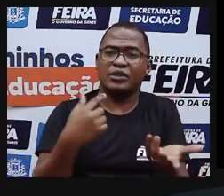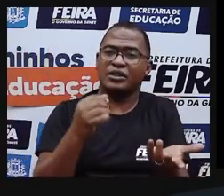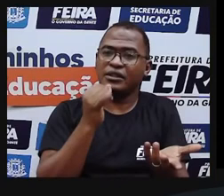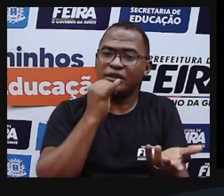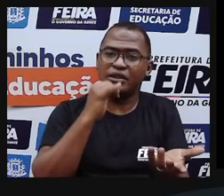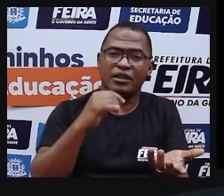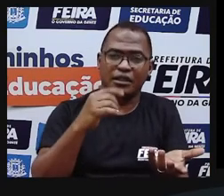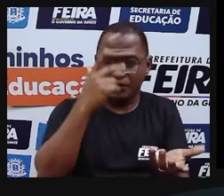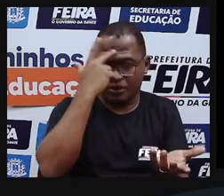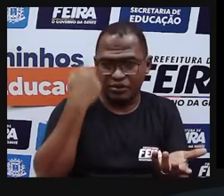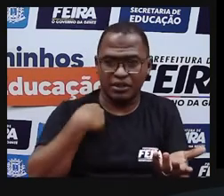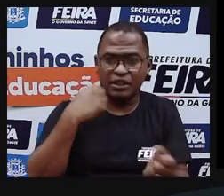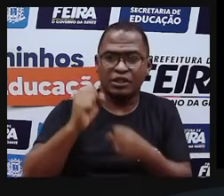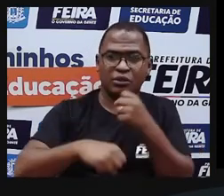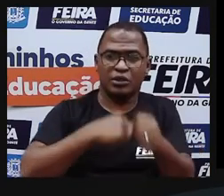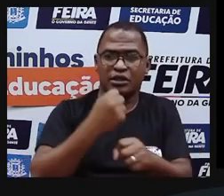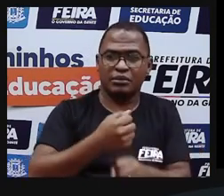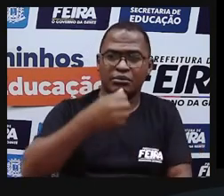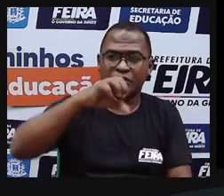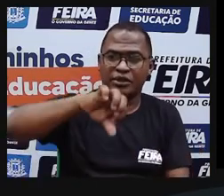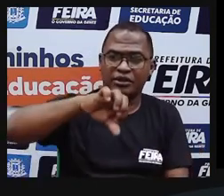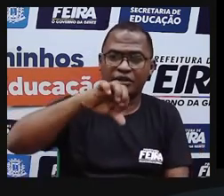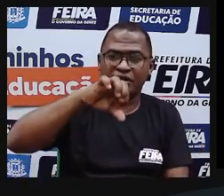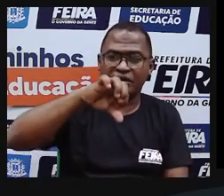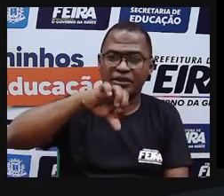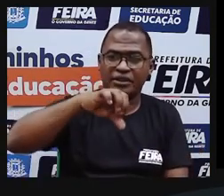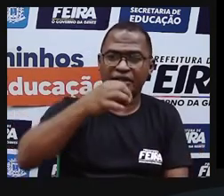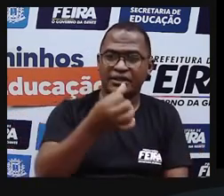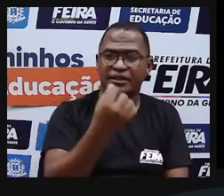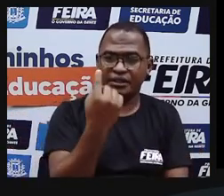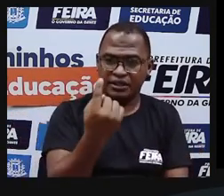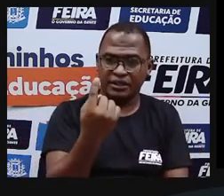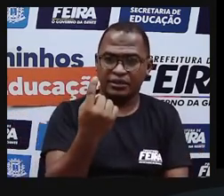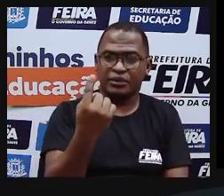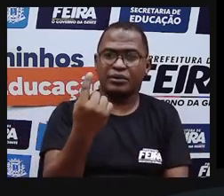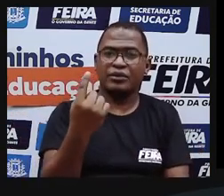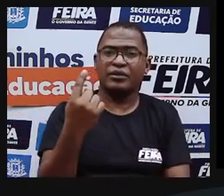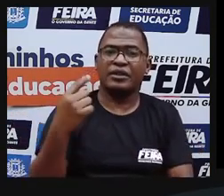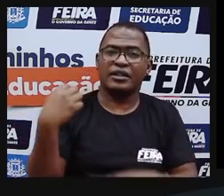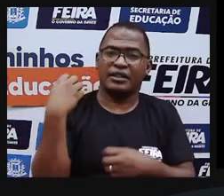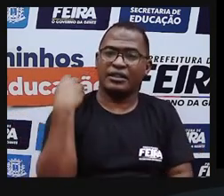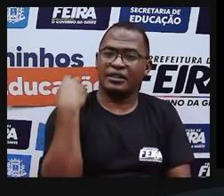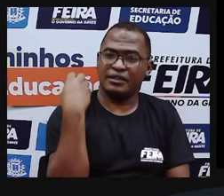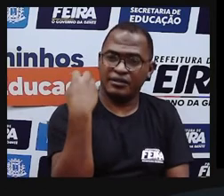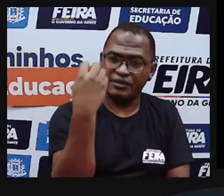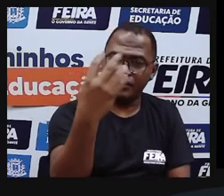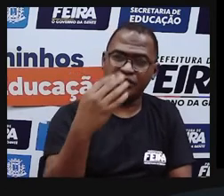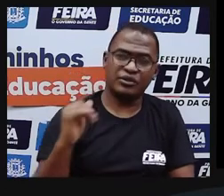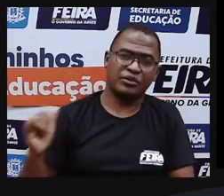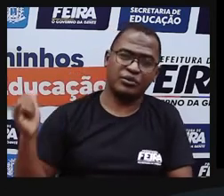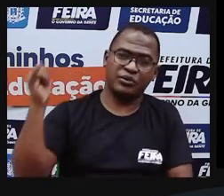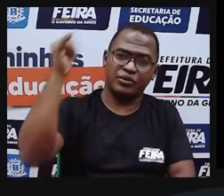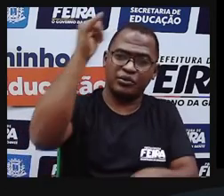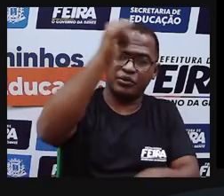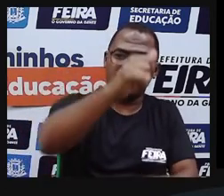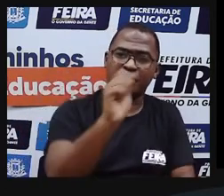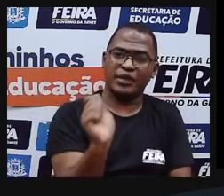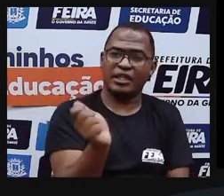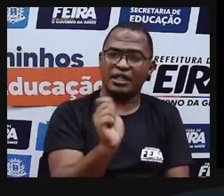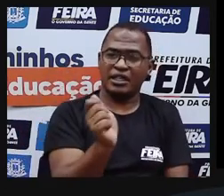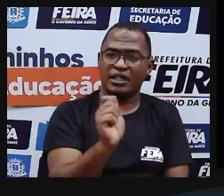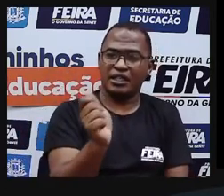Em 1961, a autora viajou para a Argentina, imaginem, onde ela